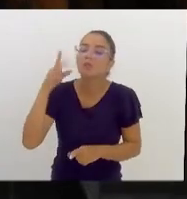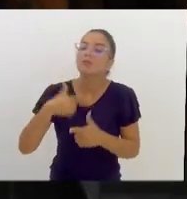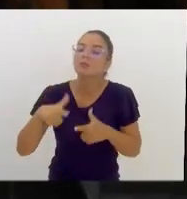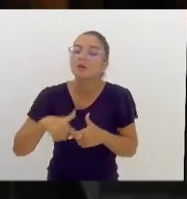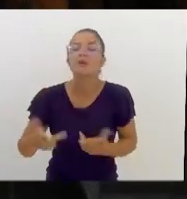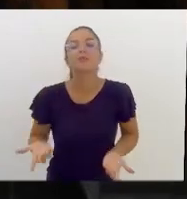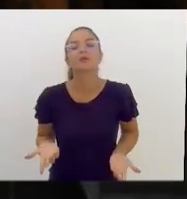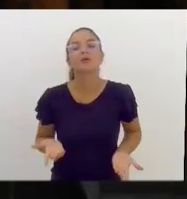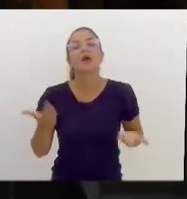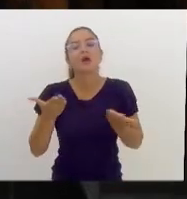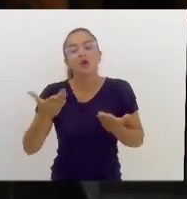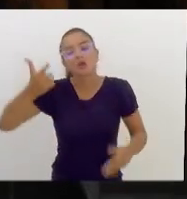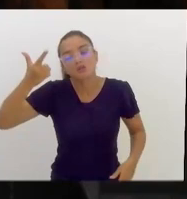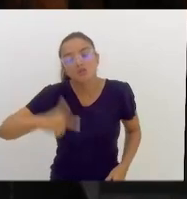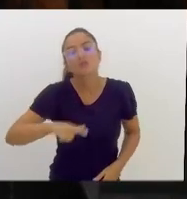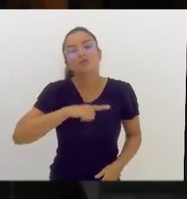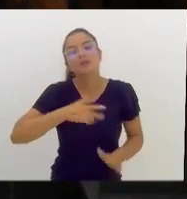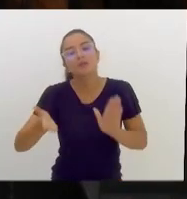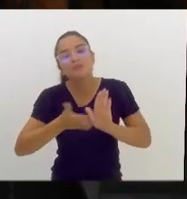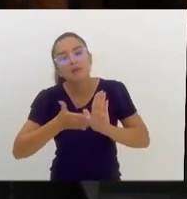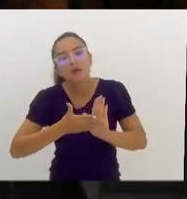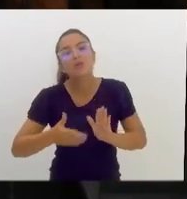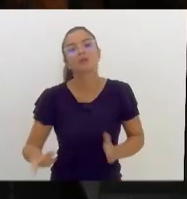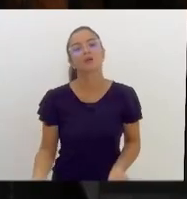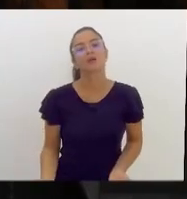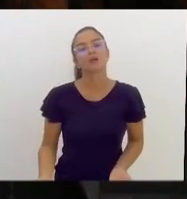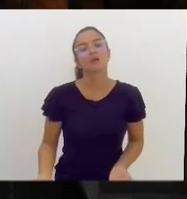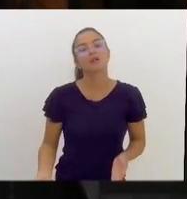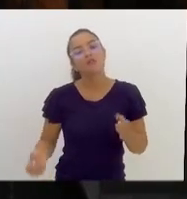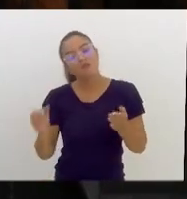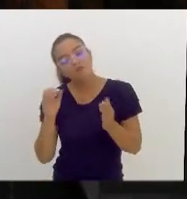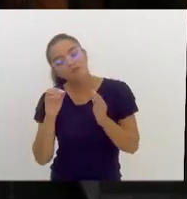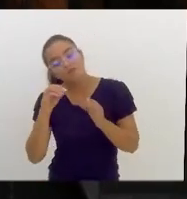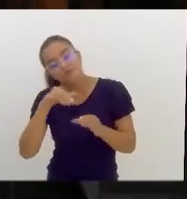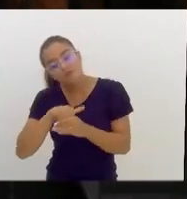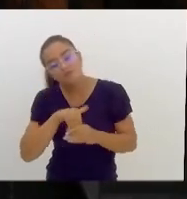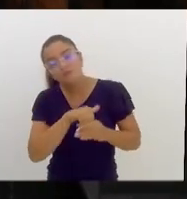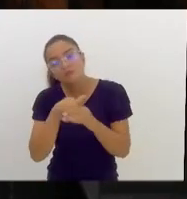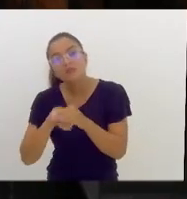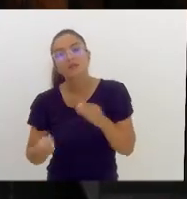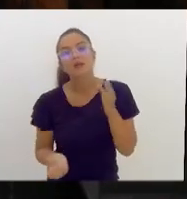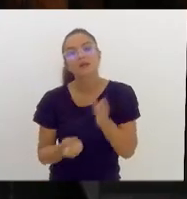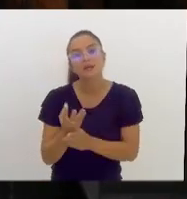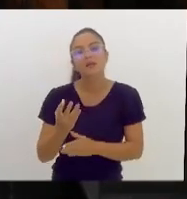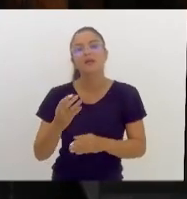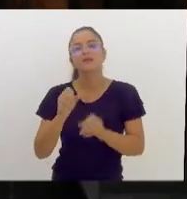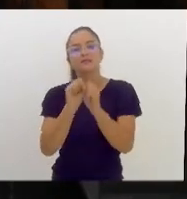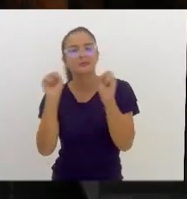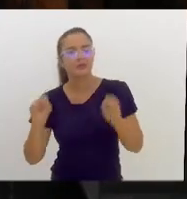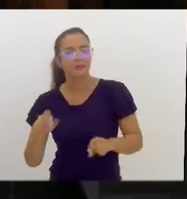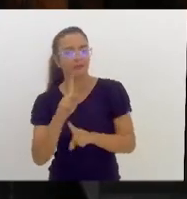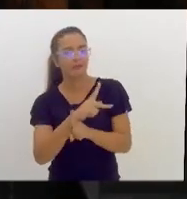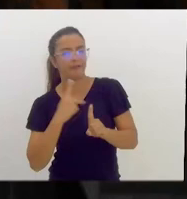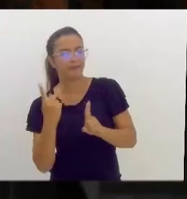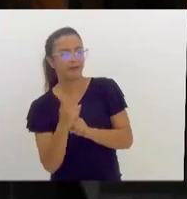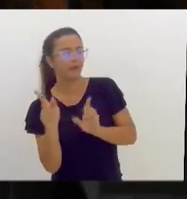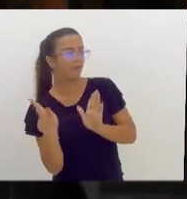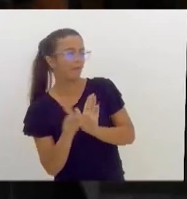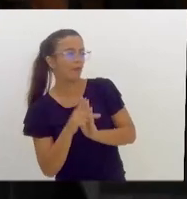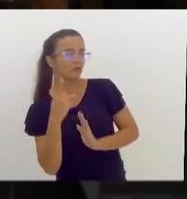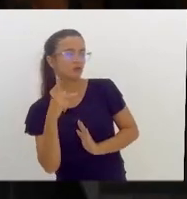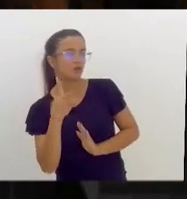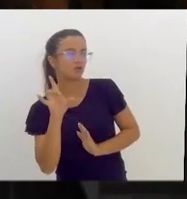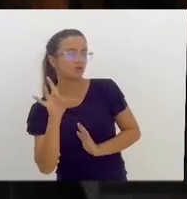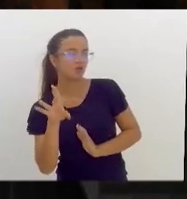na pauta dessa casa votar a criação de um sistema previdenciário próprio para